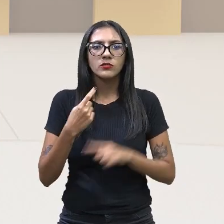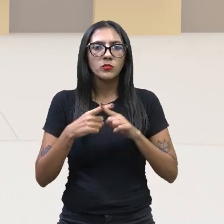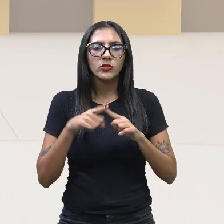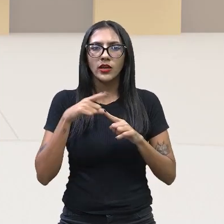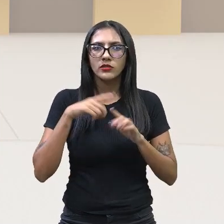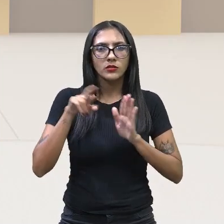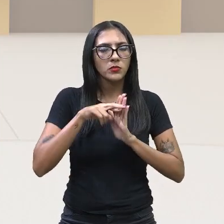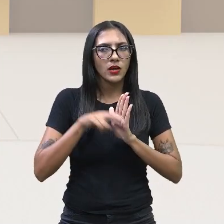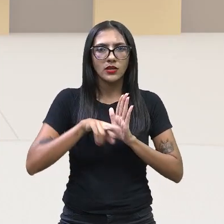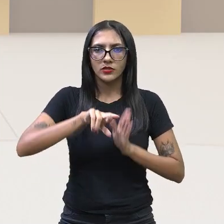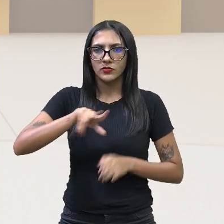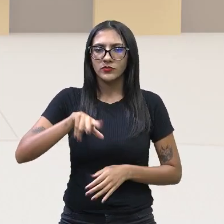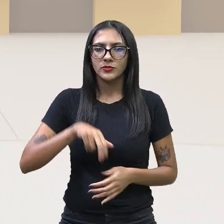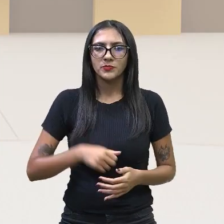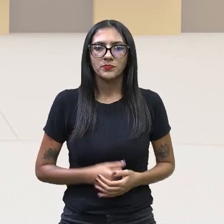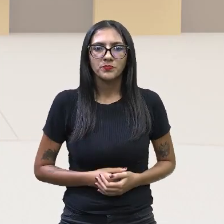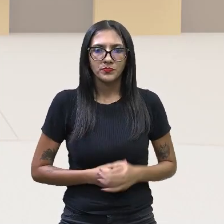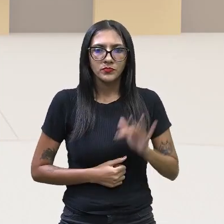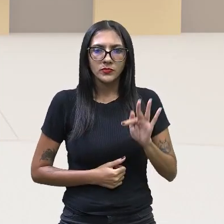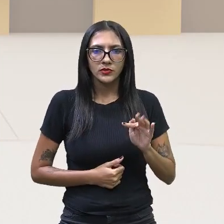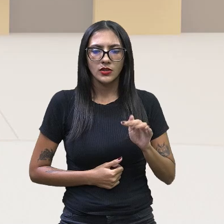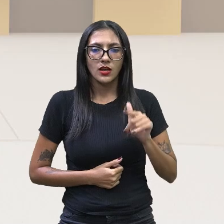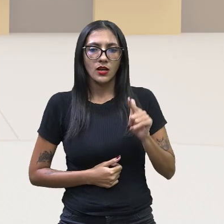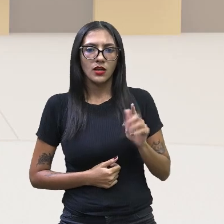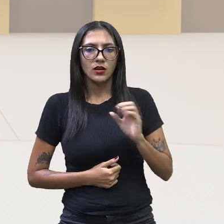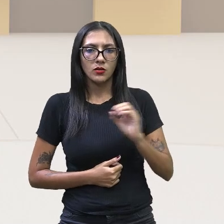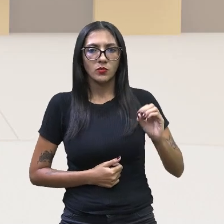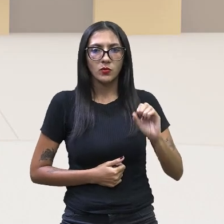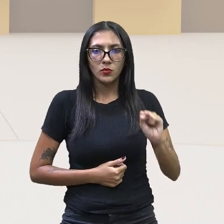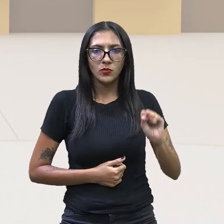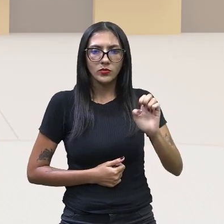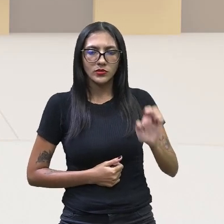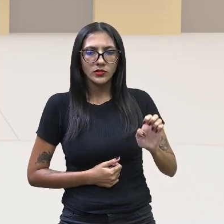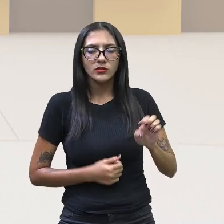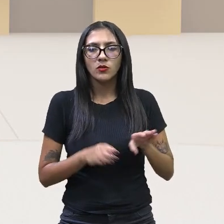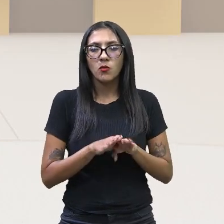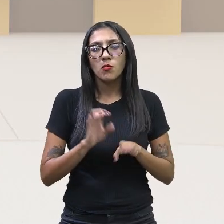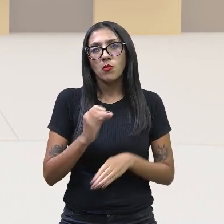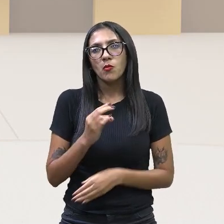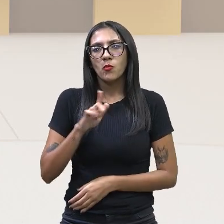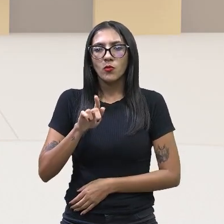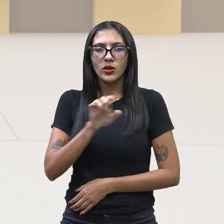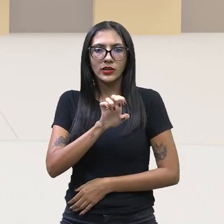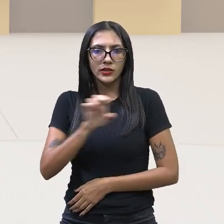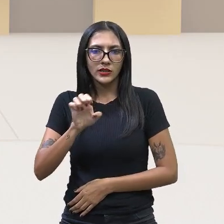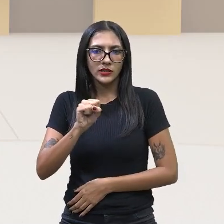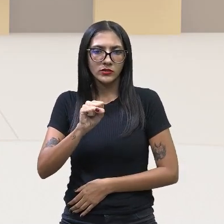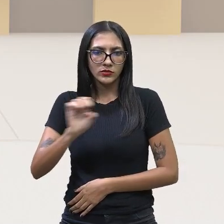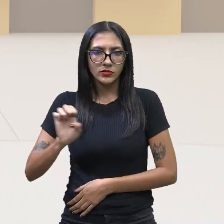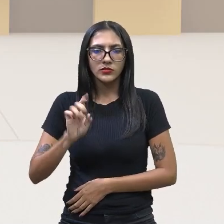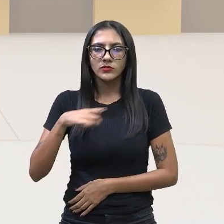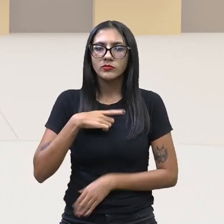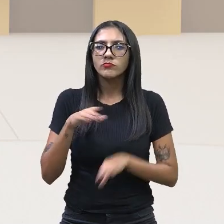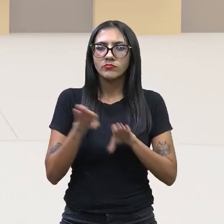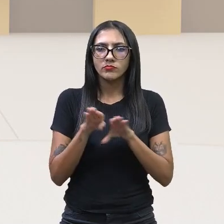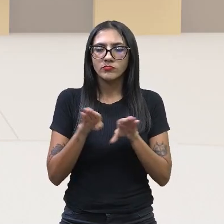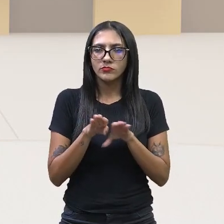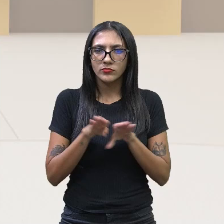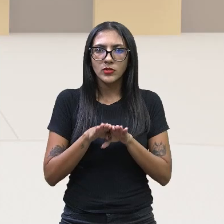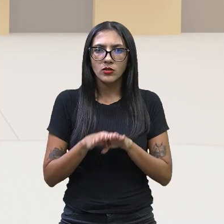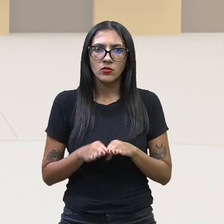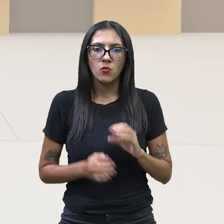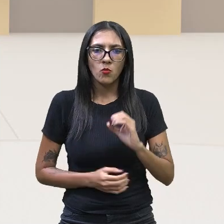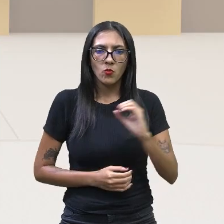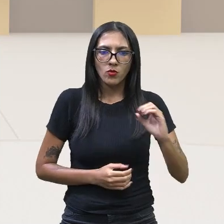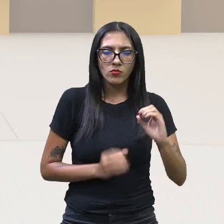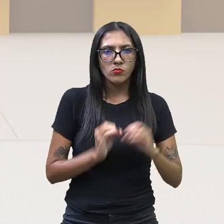irregular, certo? Nós temos goose, que é ganso, geese, é o seu plural. Então, a substituição ali do O por E acontece